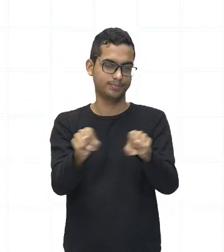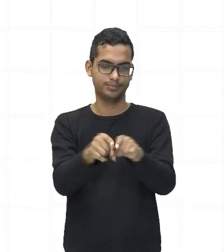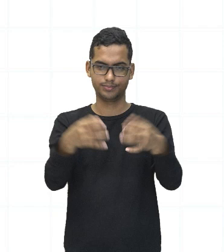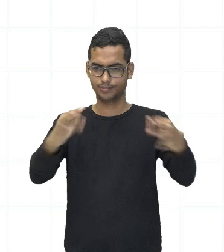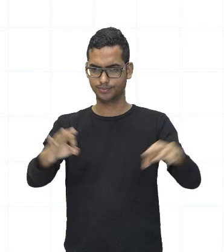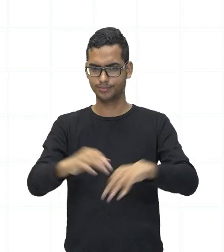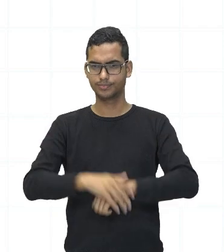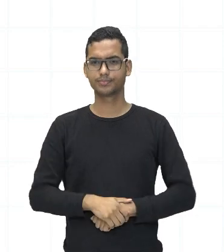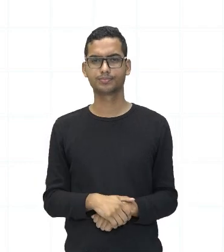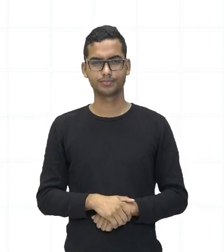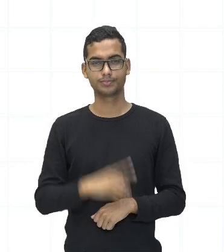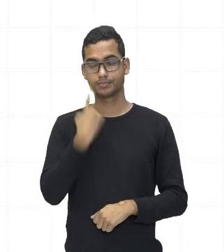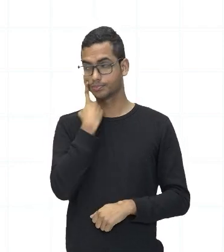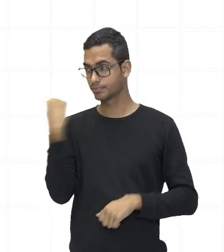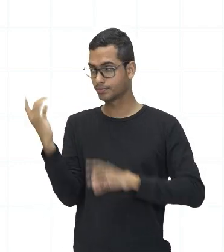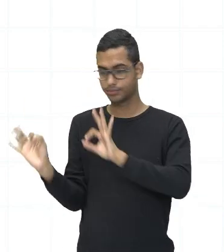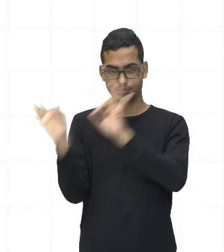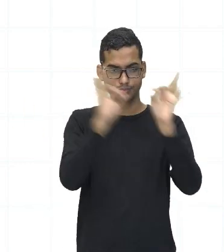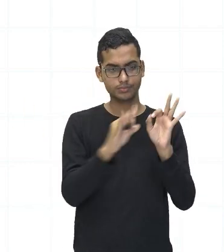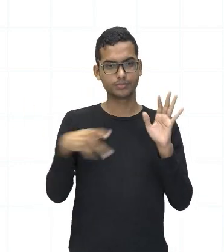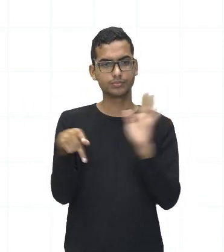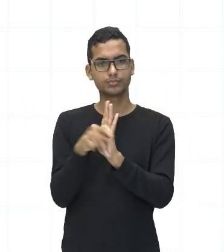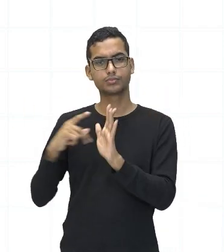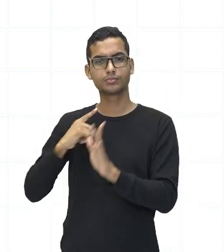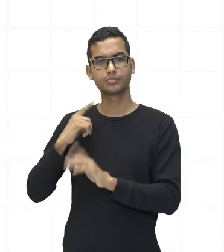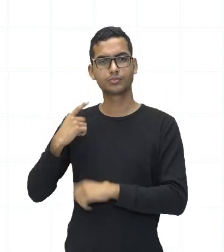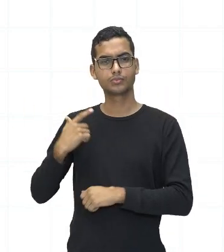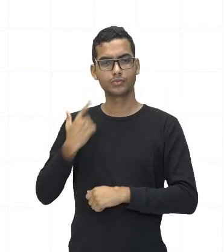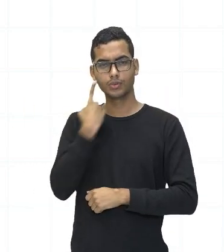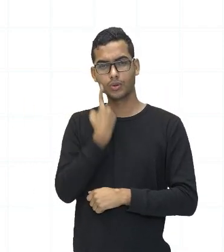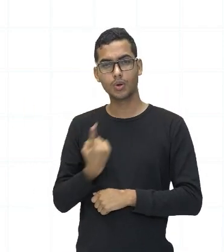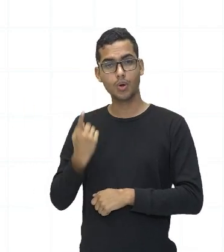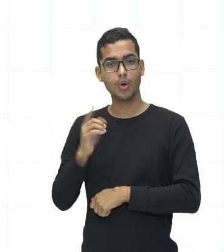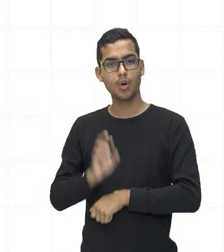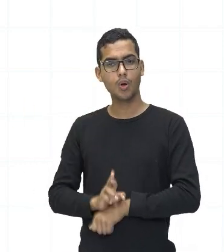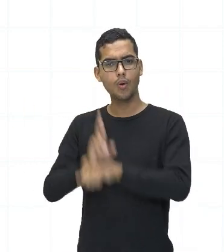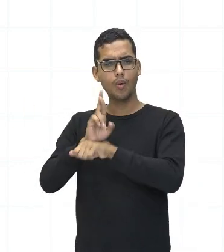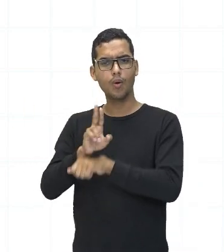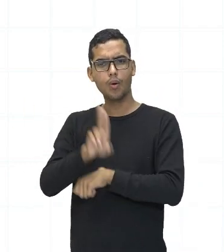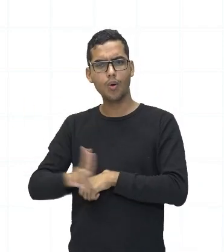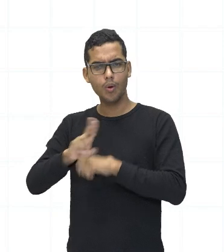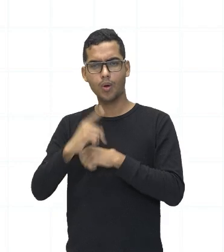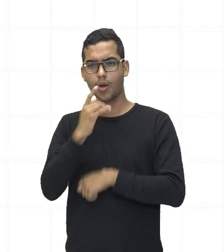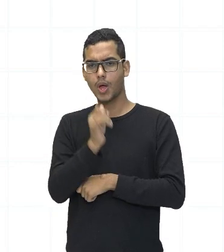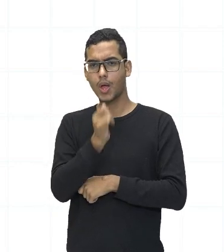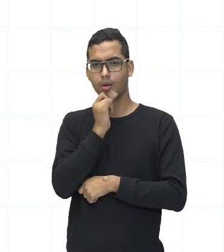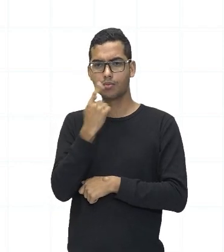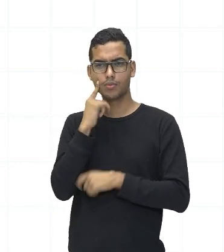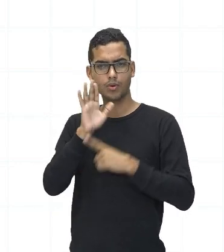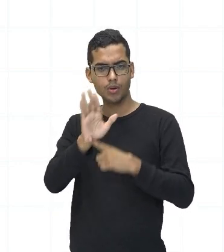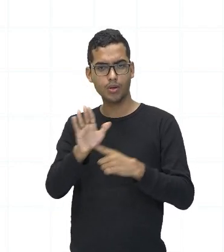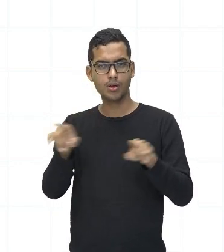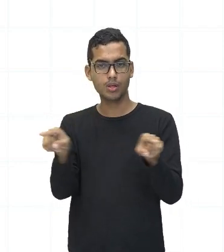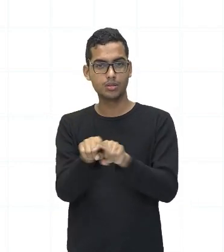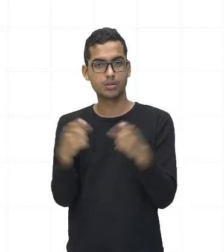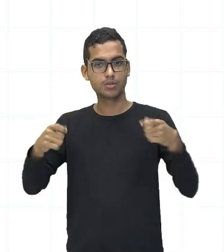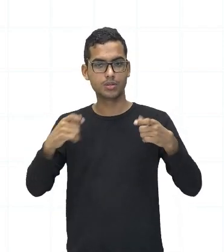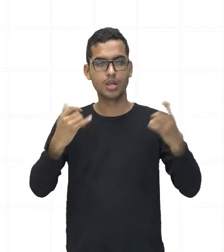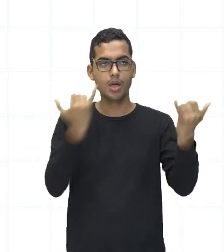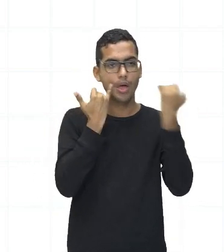certo? Então veja aí, o discurso pode ser, né, esse recurso pode ser, na verdade, do exemplo, mas poderiam ser